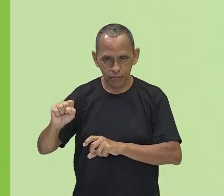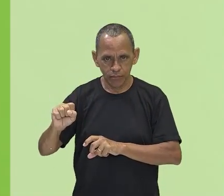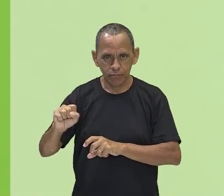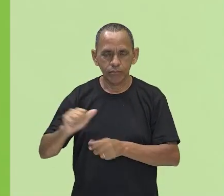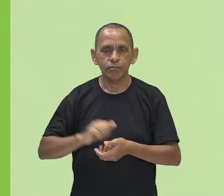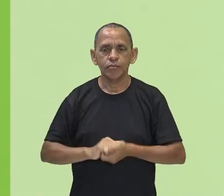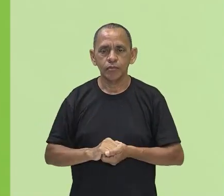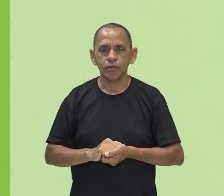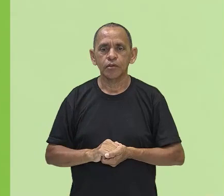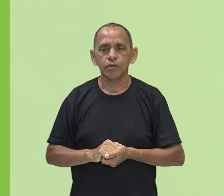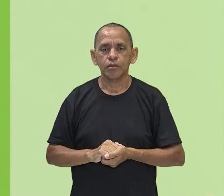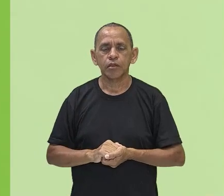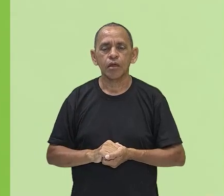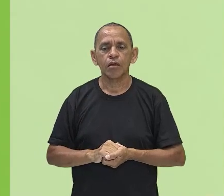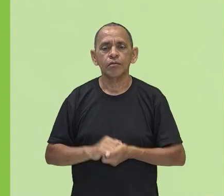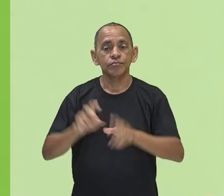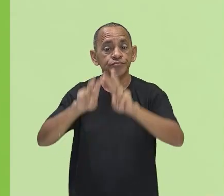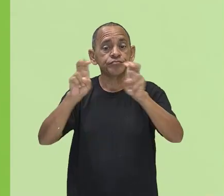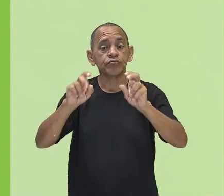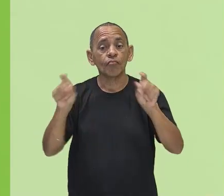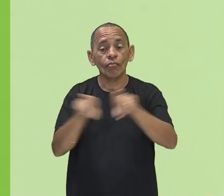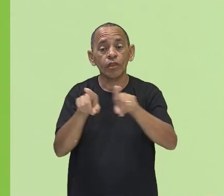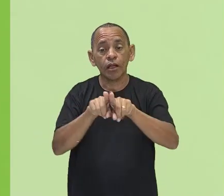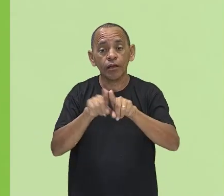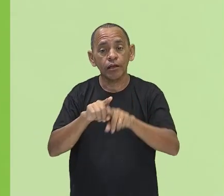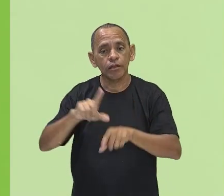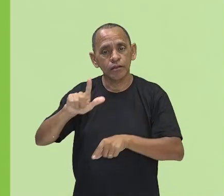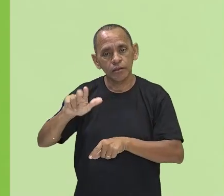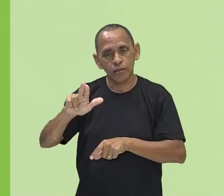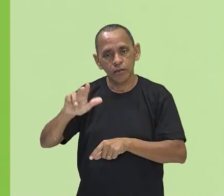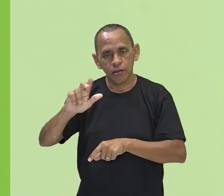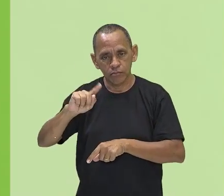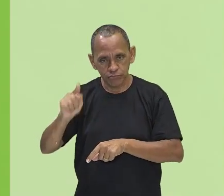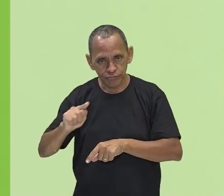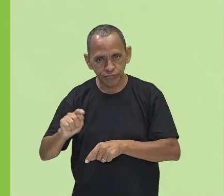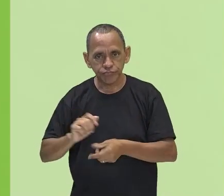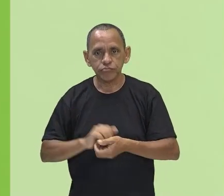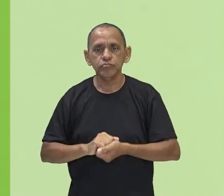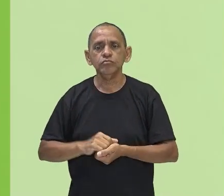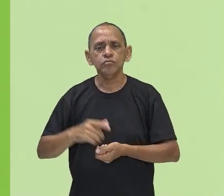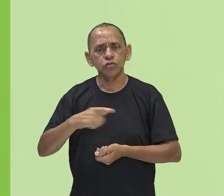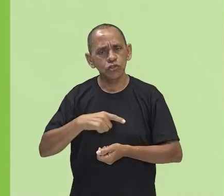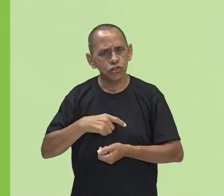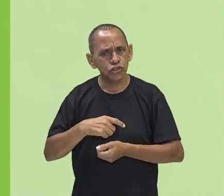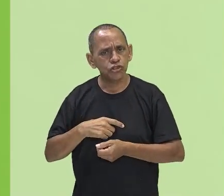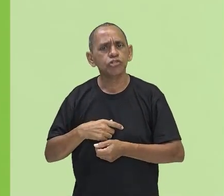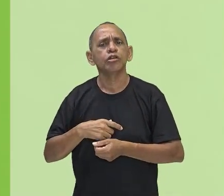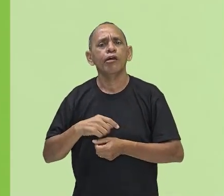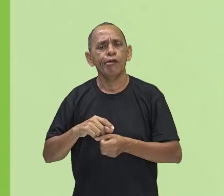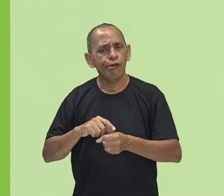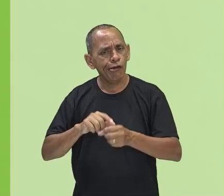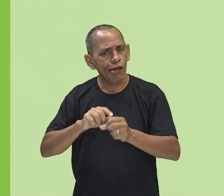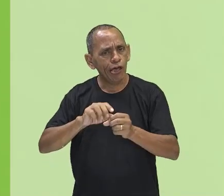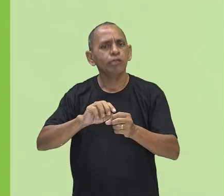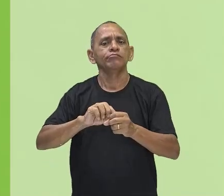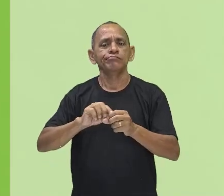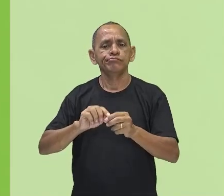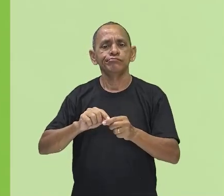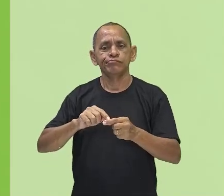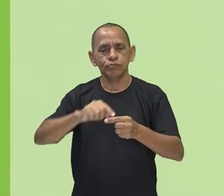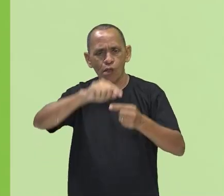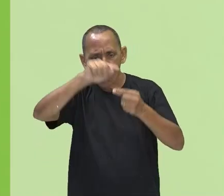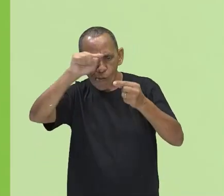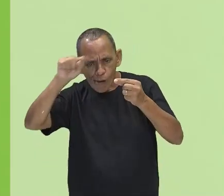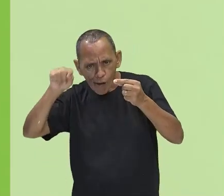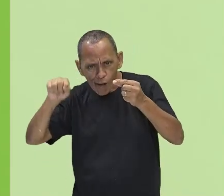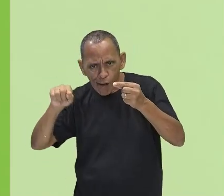luz, ela é uma onda eletromagnética. E sendo uma onda eletromagnética, ela se propaga sem precisar de um meio para se propagar. Ela